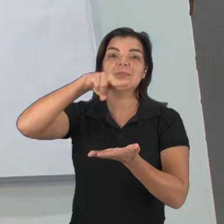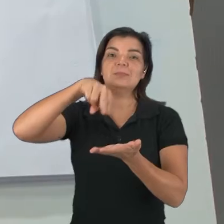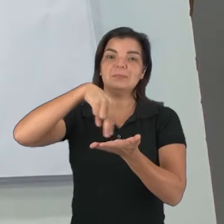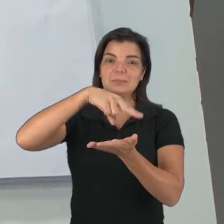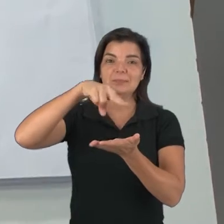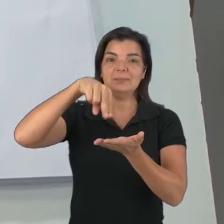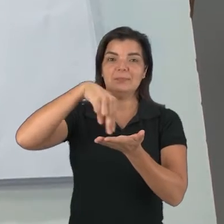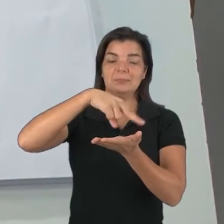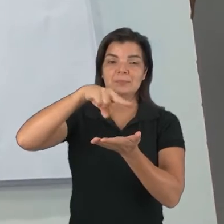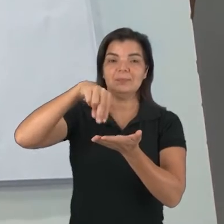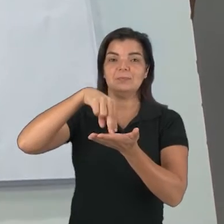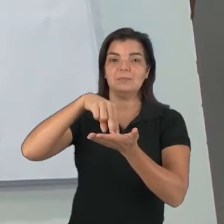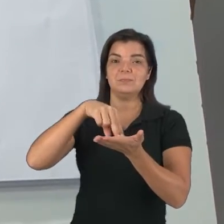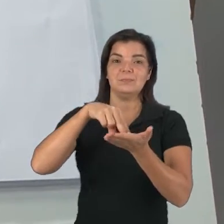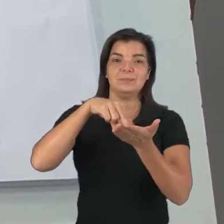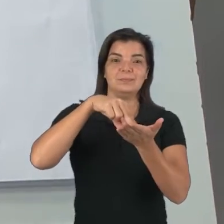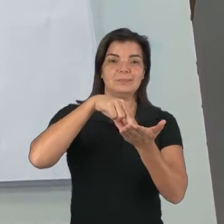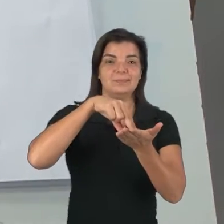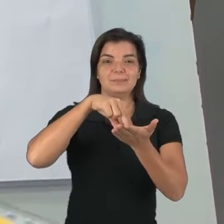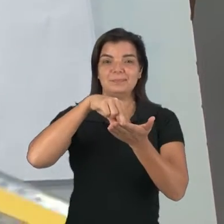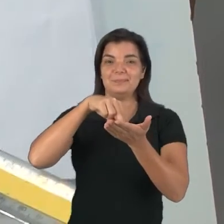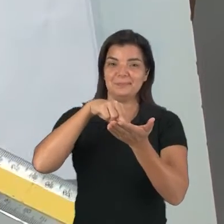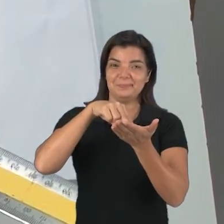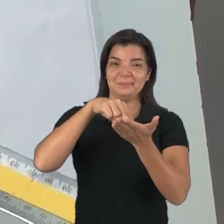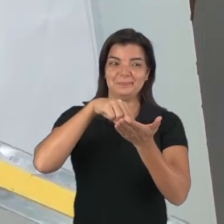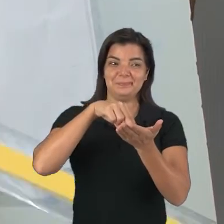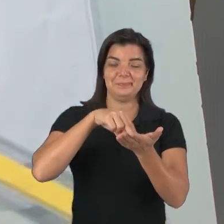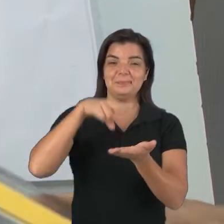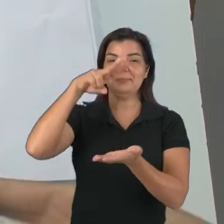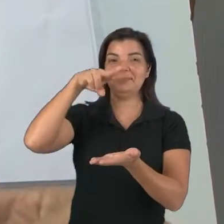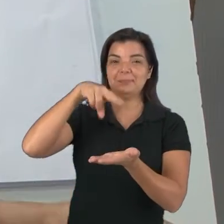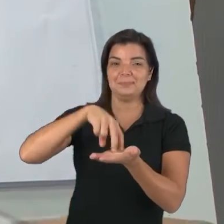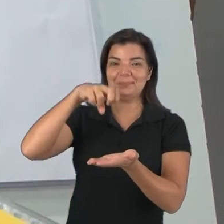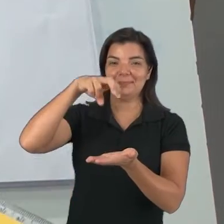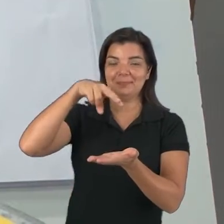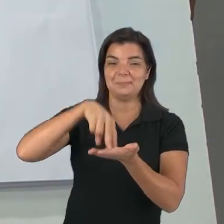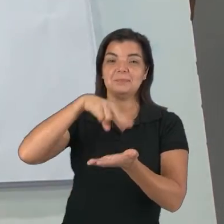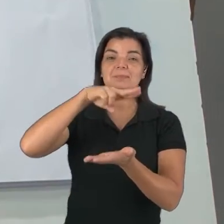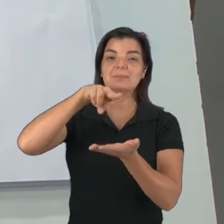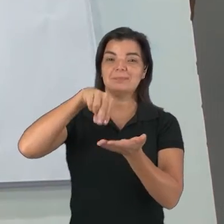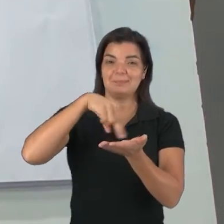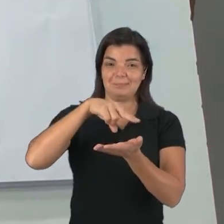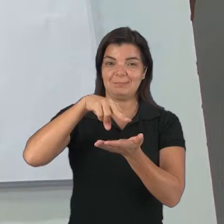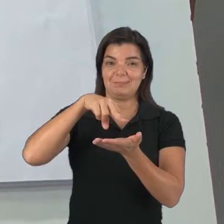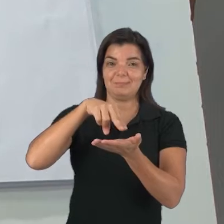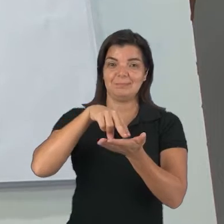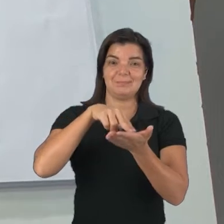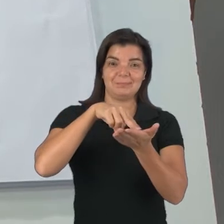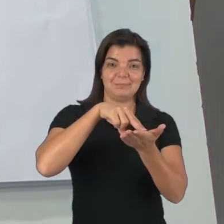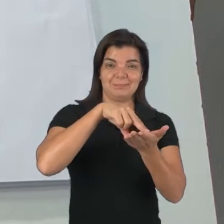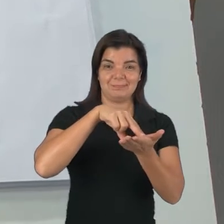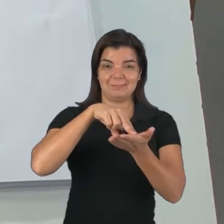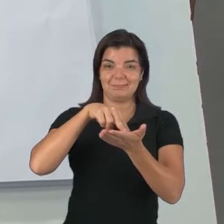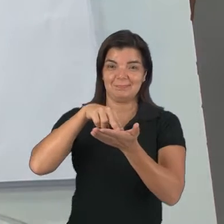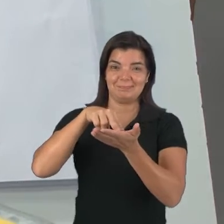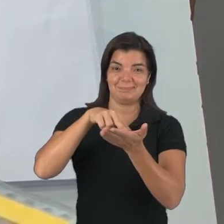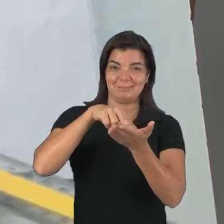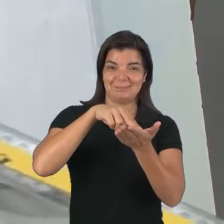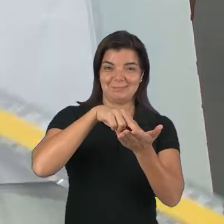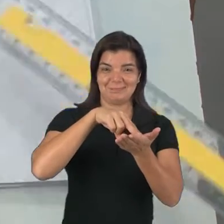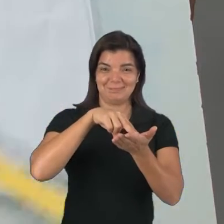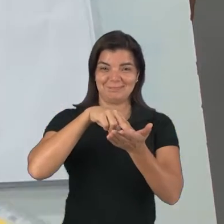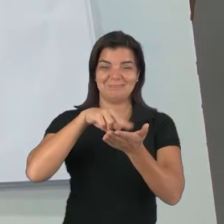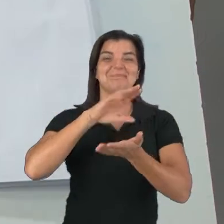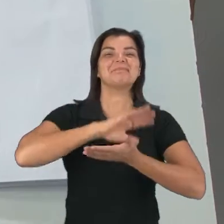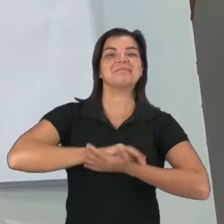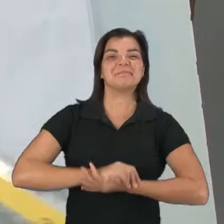pula ele rola ele faz requebradinha ele pula ele rola ele faz